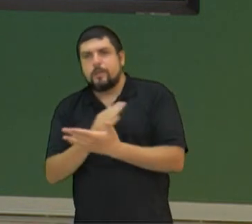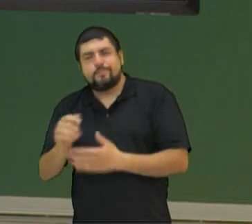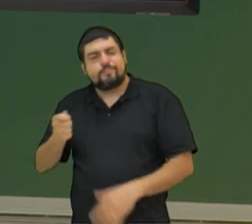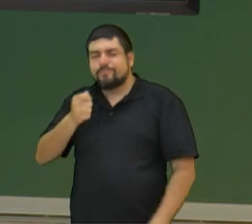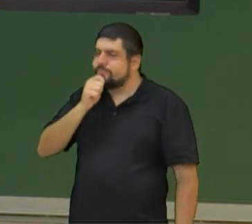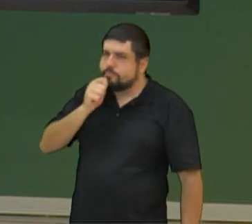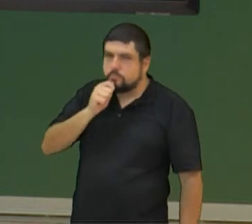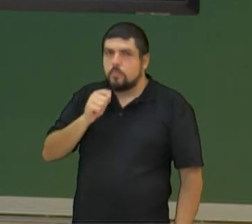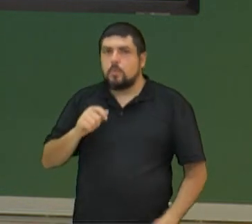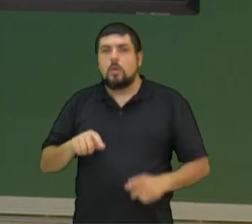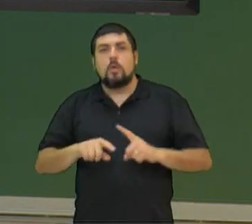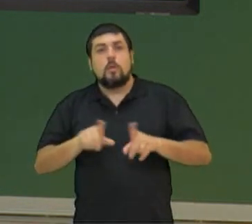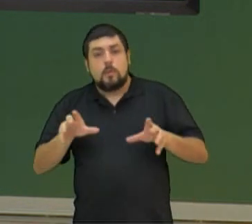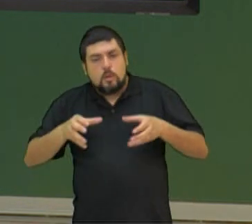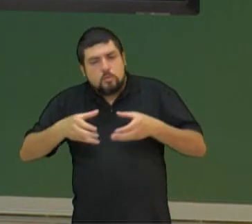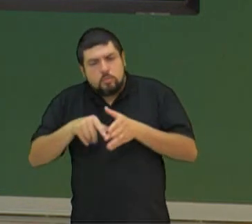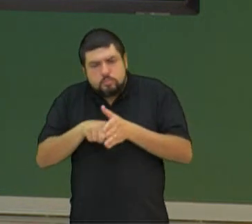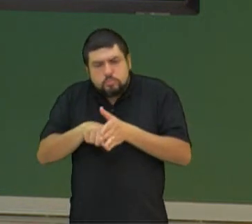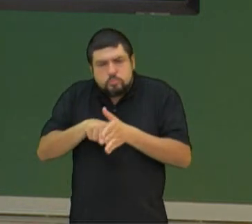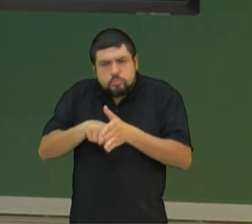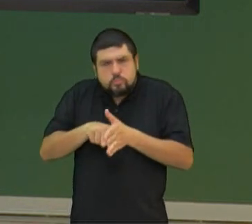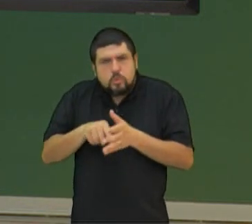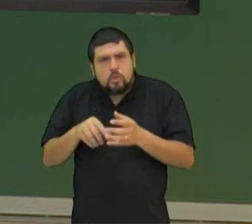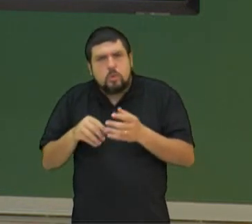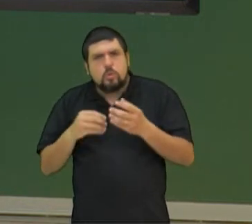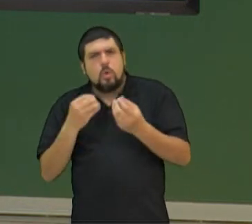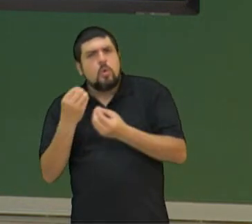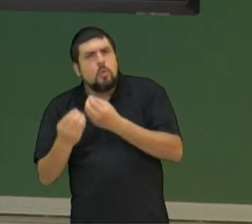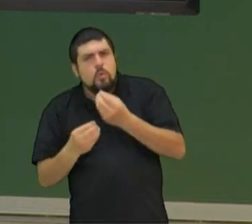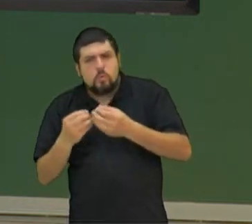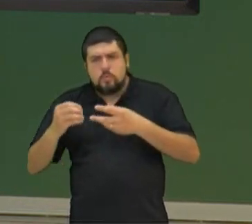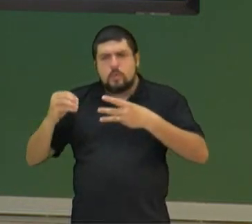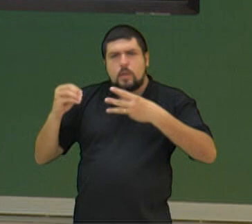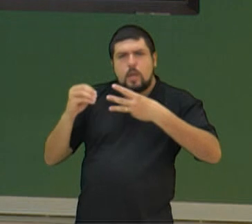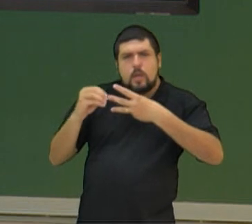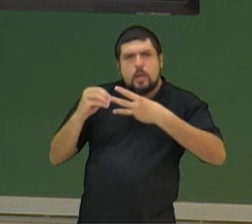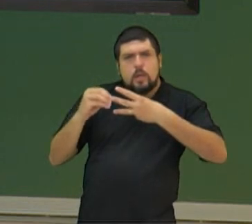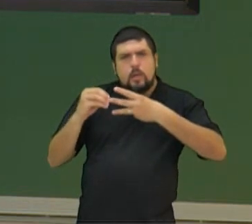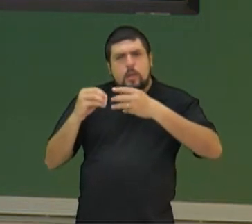pesquisadores, né, estão buscando entender os mecanismos da célula, né?